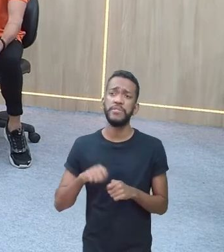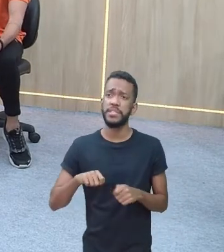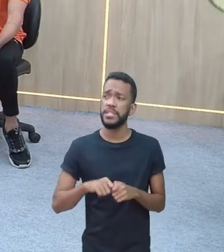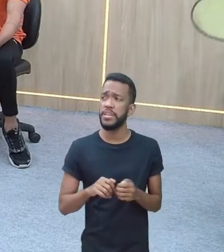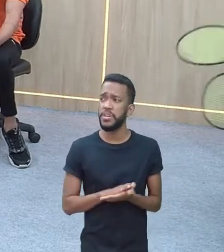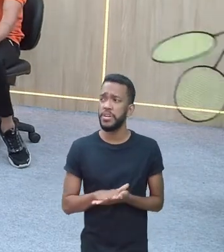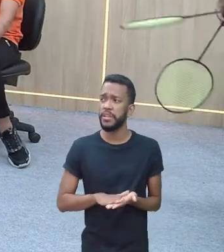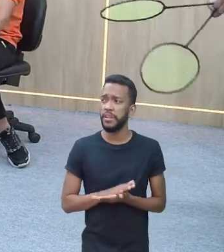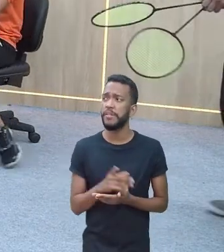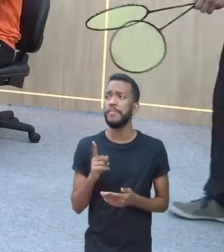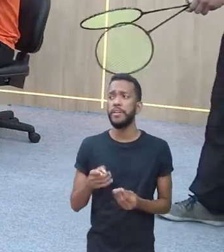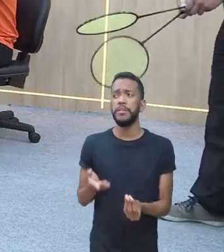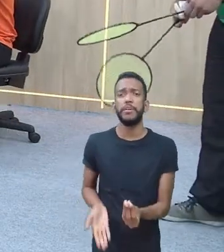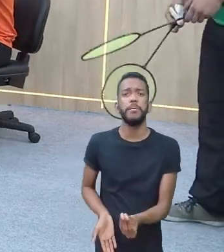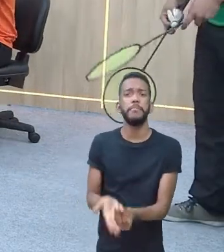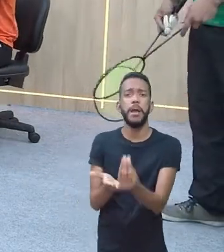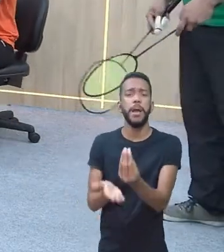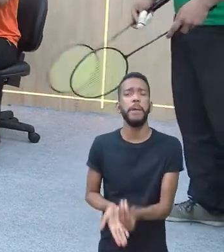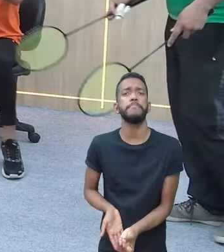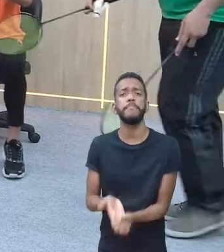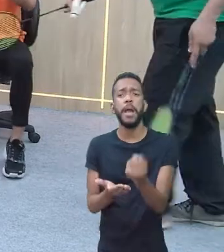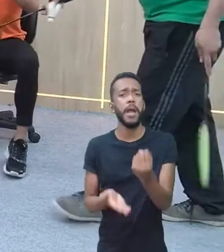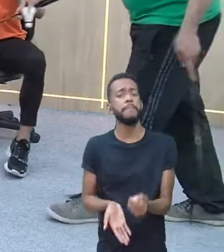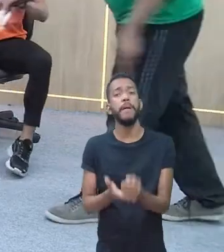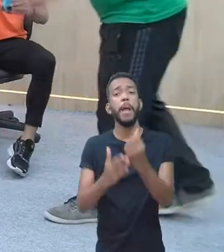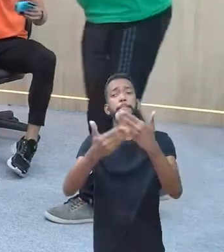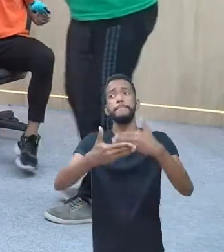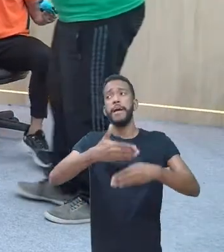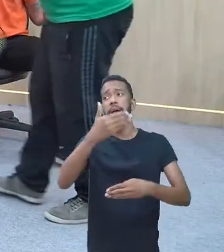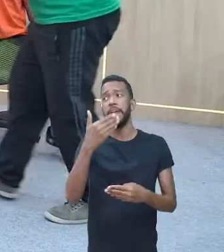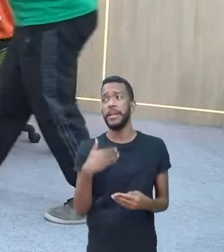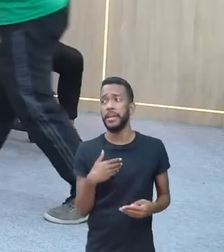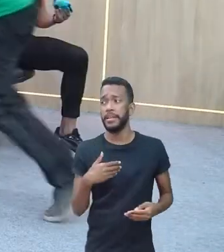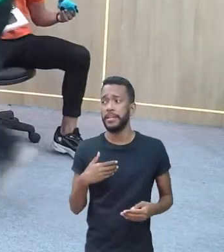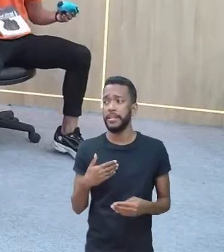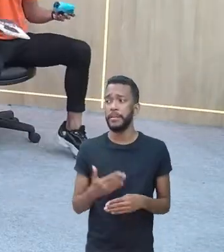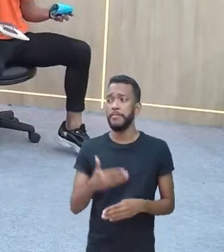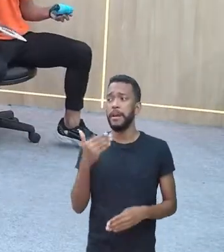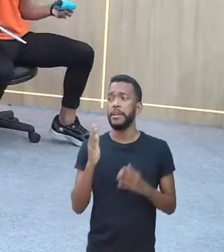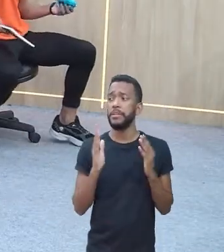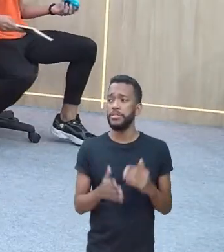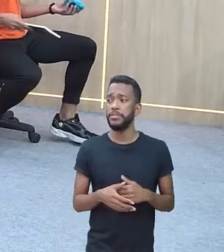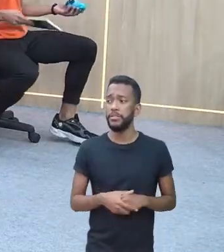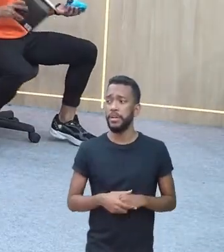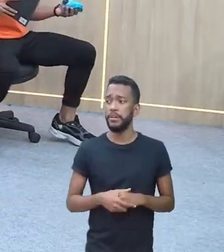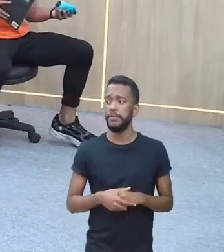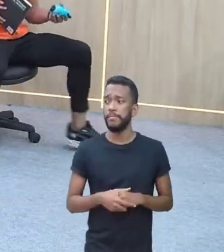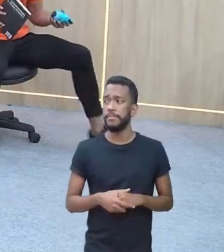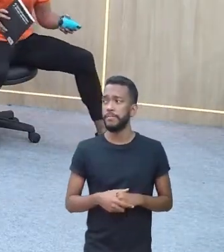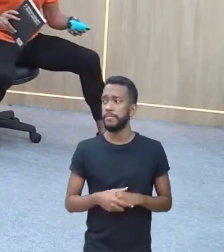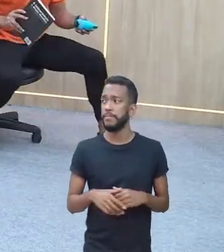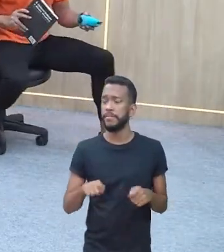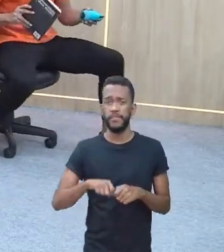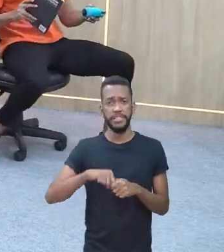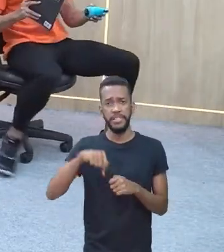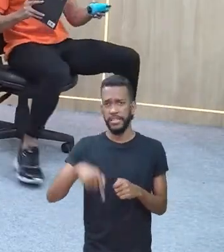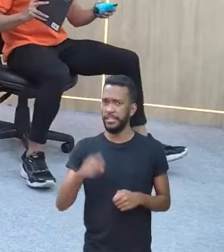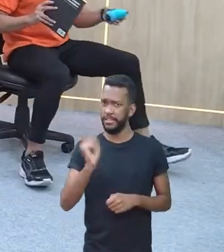agora. Então vai pra parede, ó. Dá pra ficar lá manuseando a bolinha. Dá. Vou fazer aqui não,